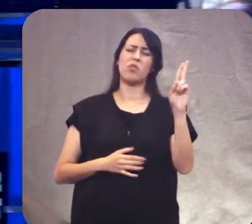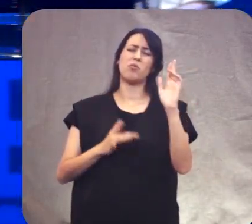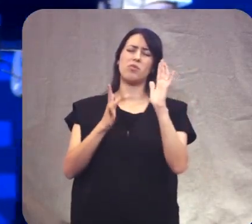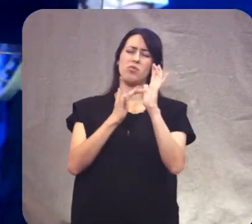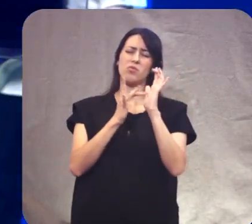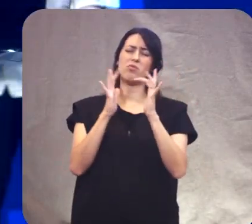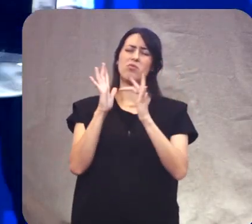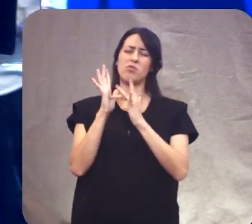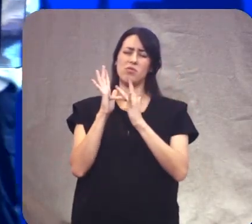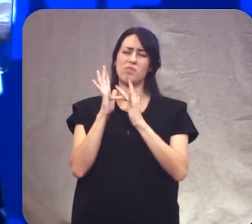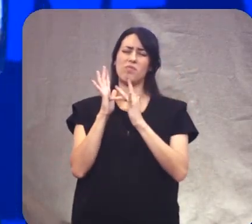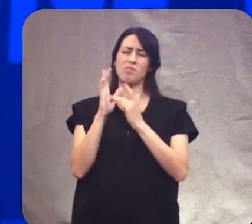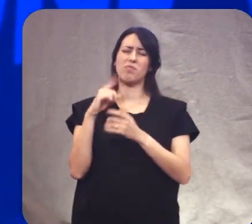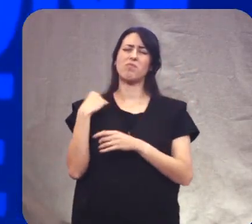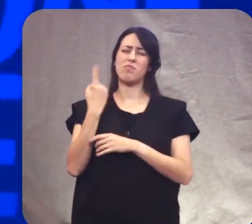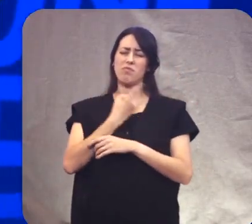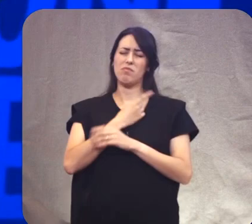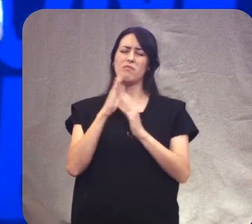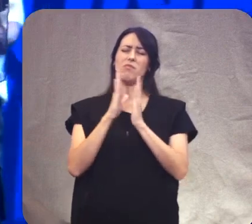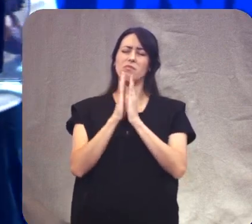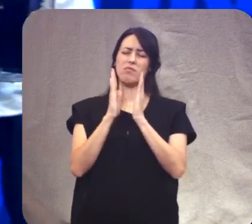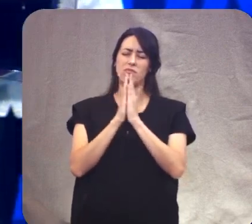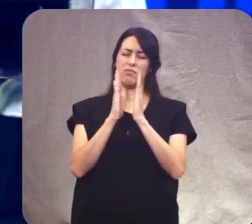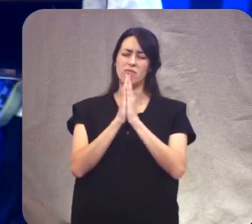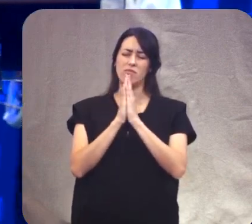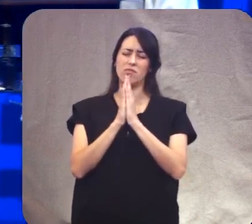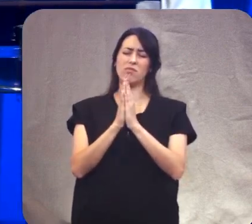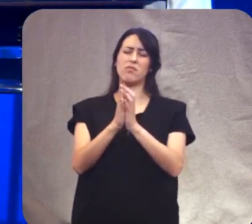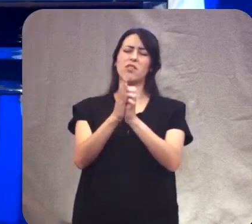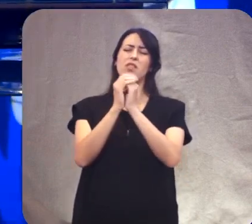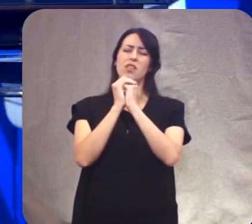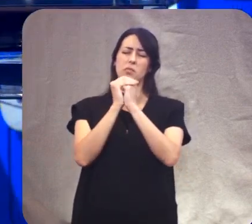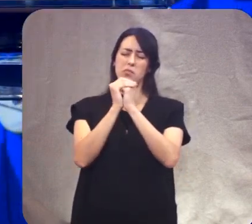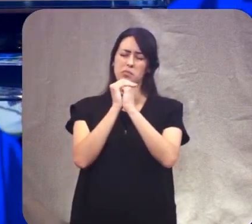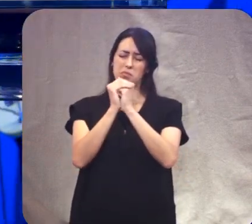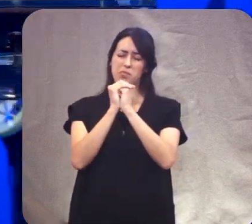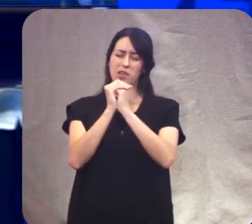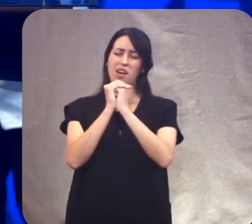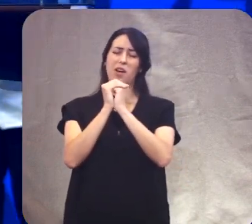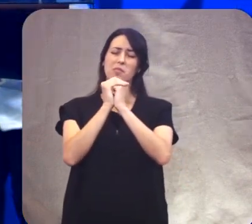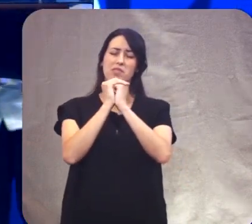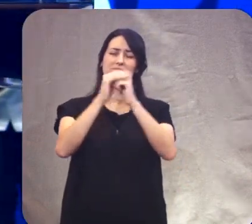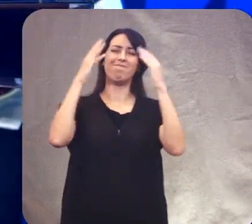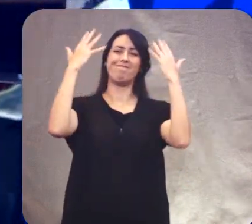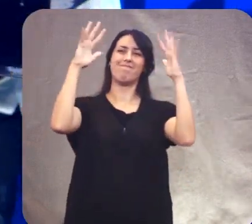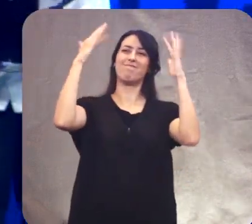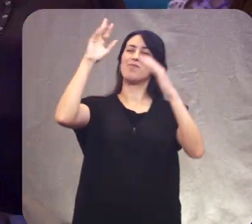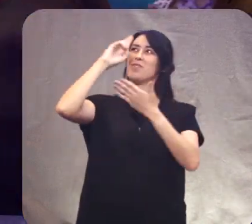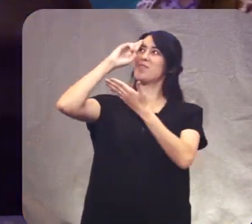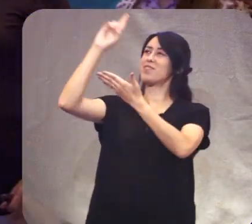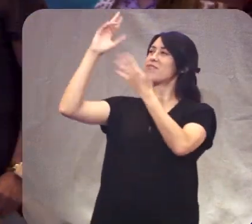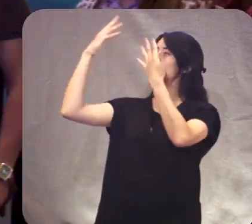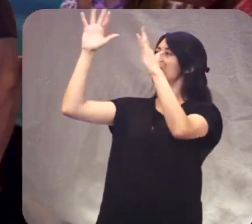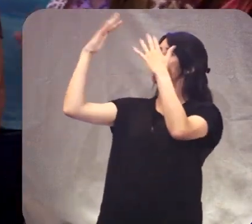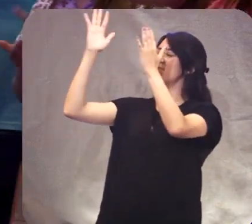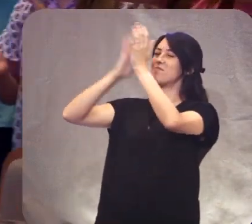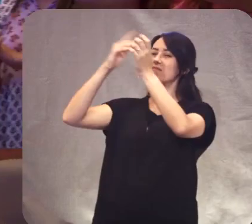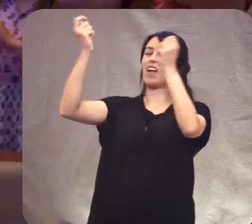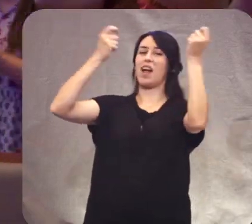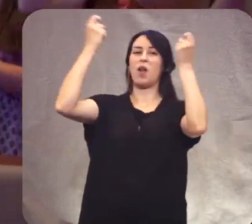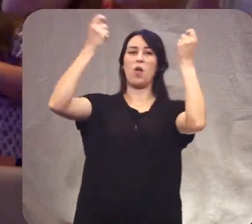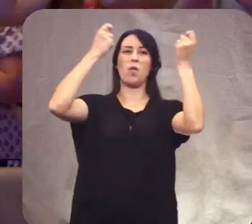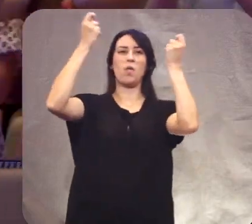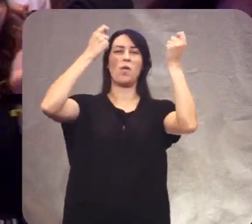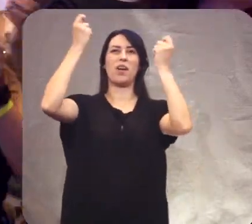de Jesus que nós oramos. Amém. Amém. Você pode aplaudir ao Senhor. Aleluia.